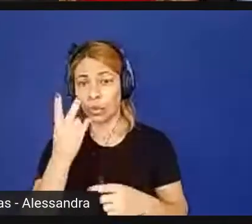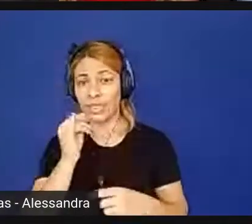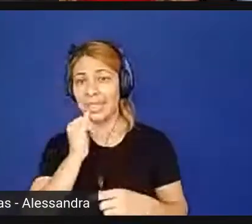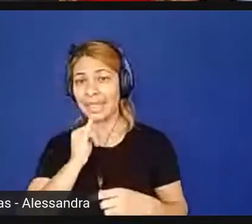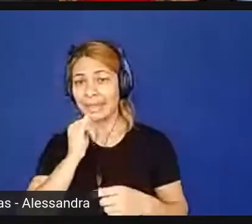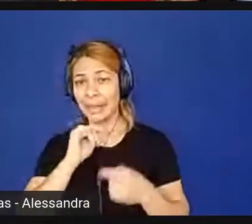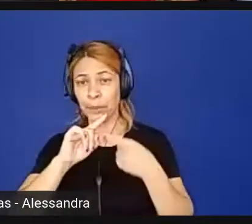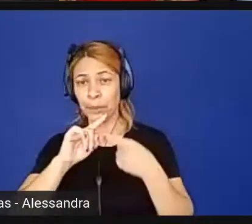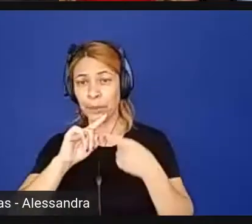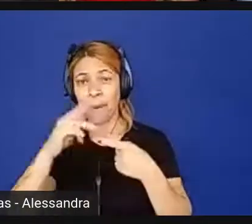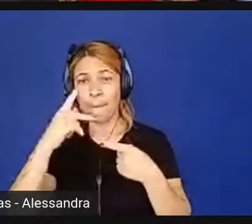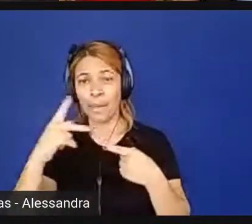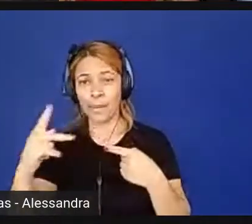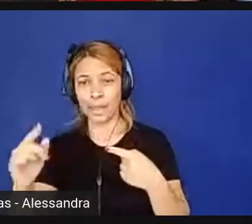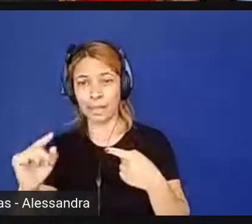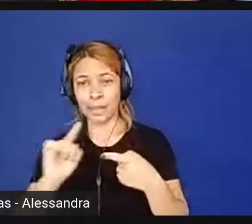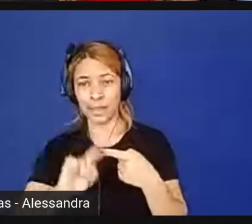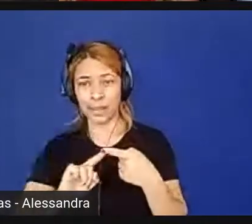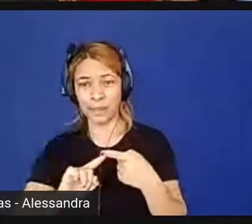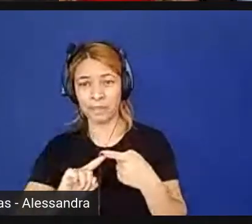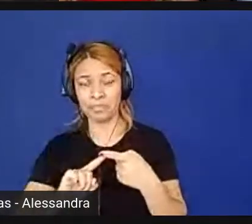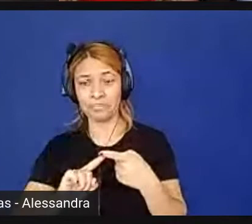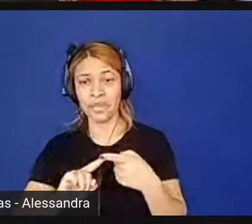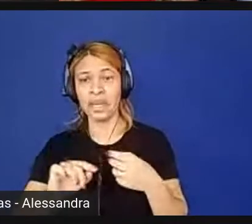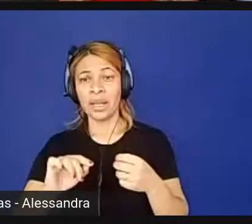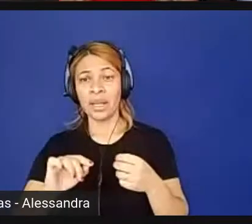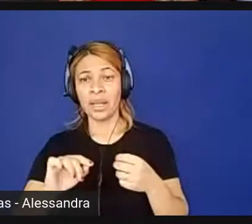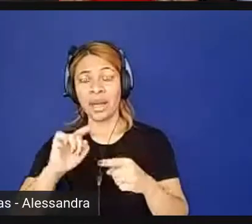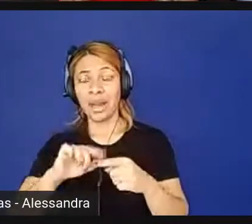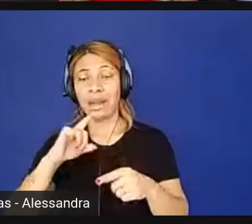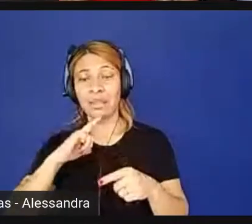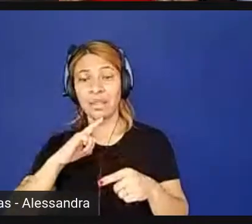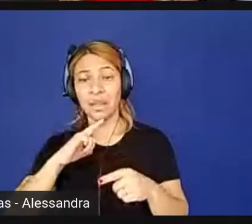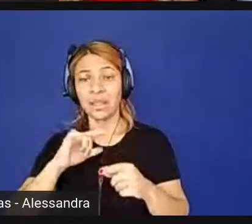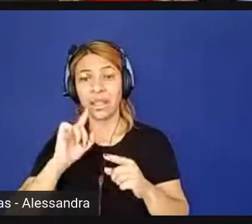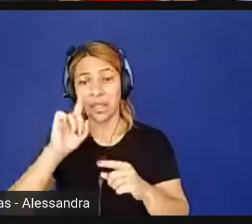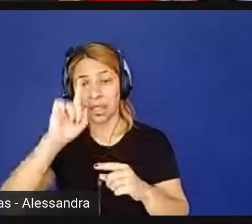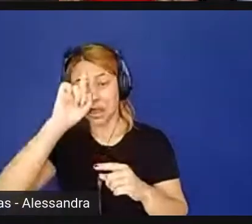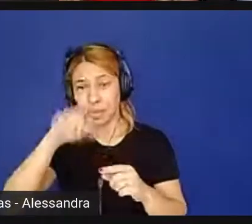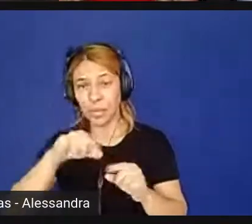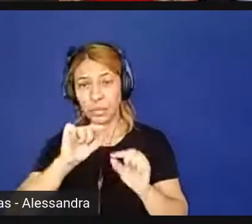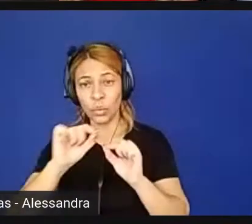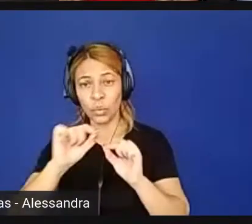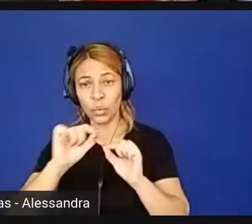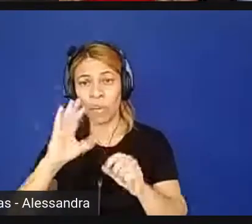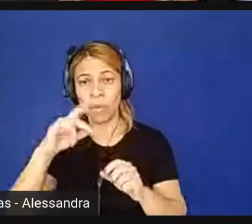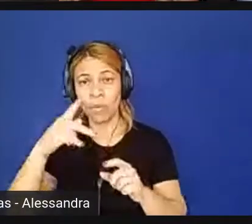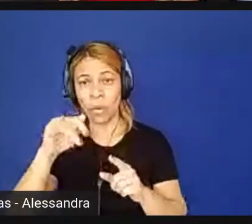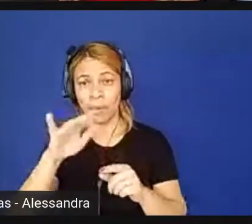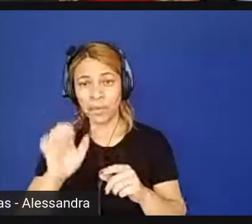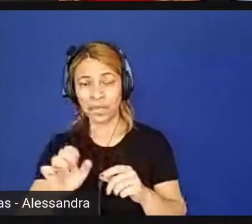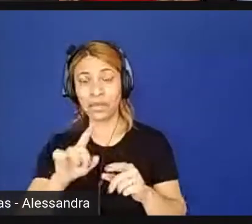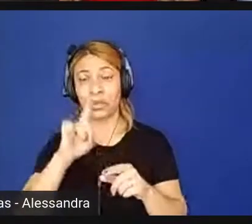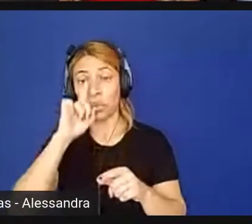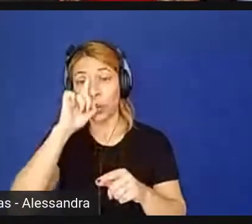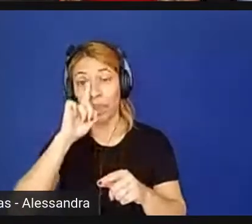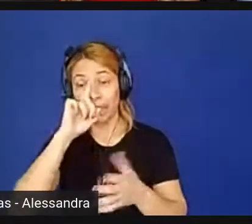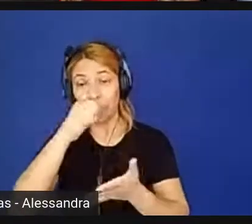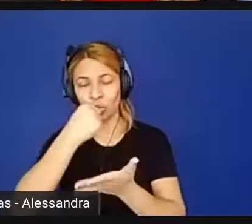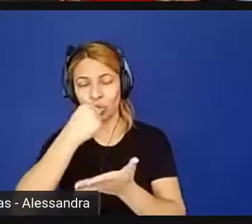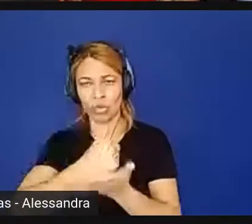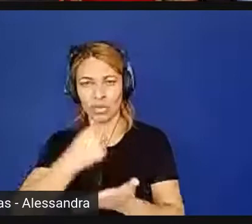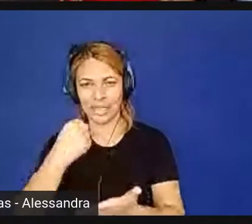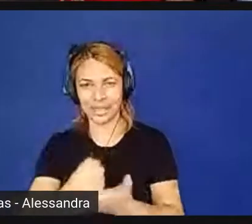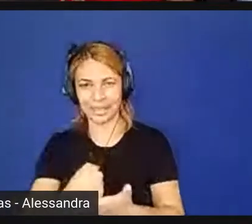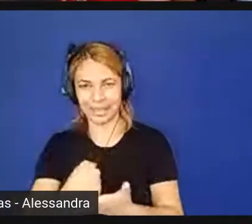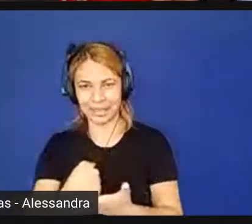PPP. A modelagem da PPP, ela demanda que você tenha um compliance muito sério a respeito dos riscos dessa contratação, mais uma vez, tanto do